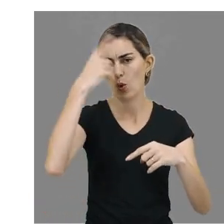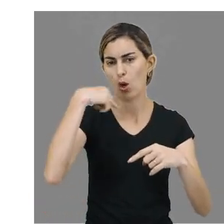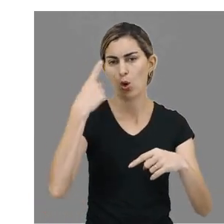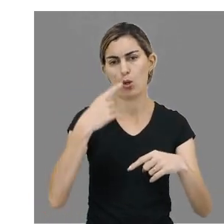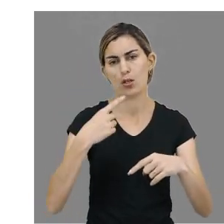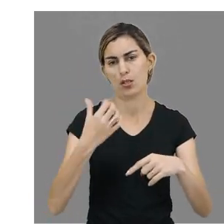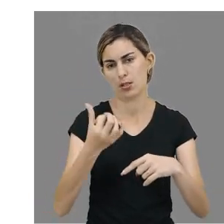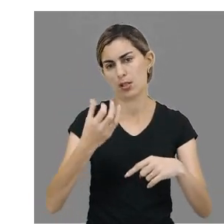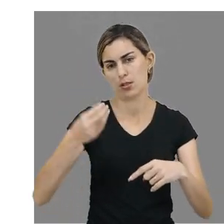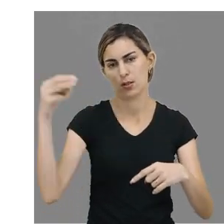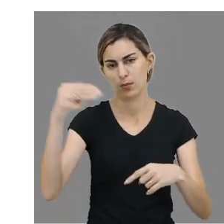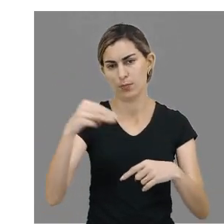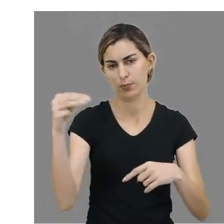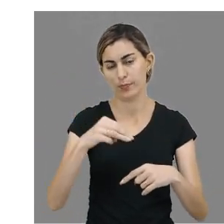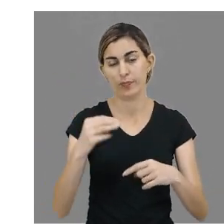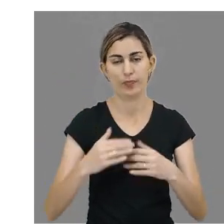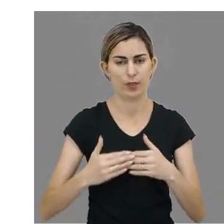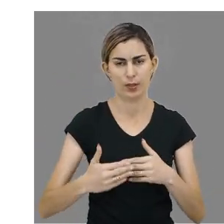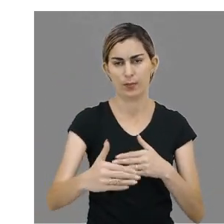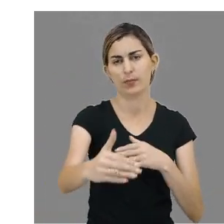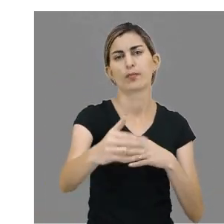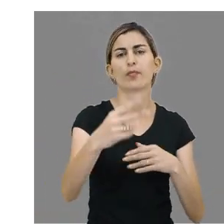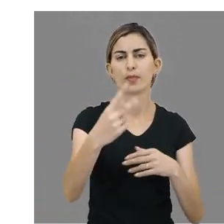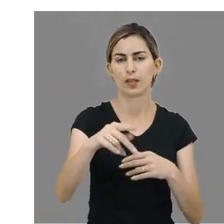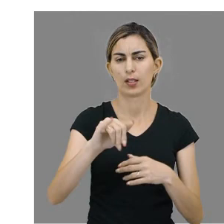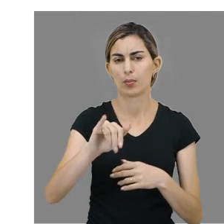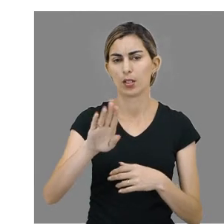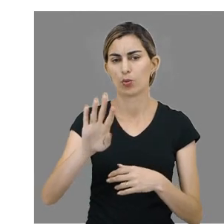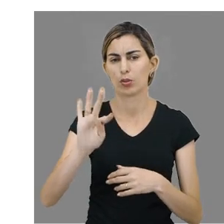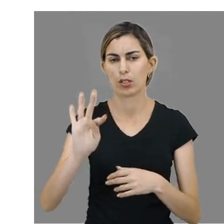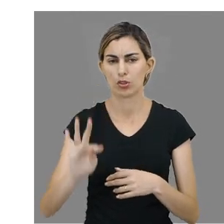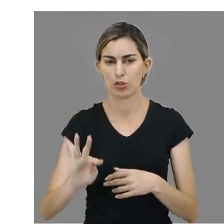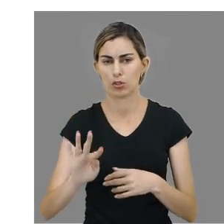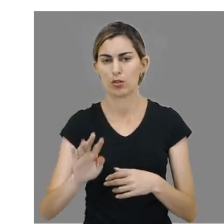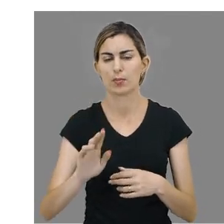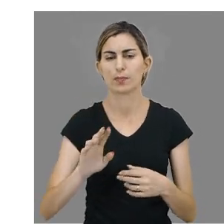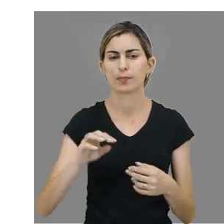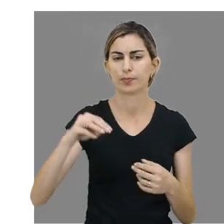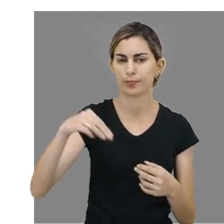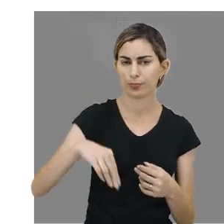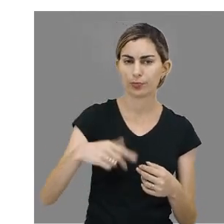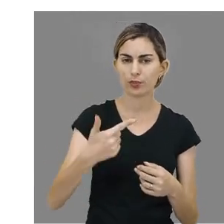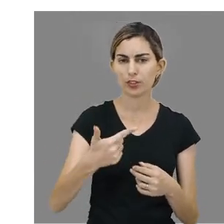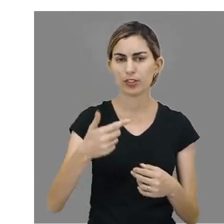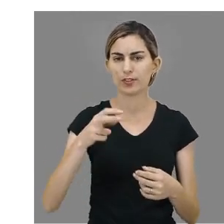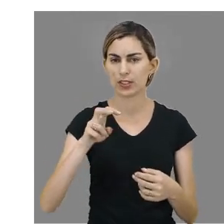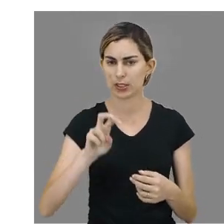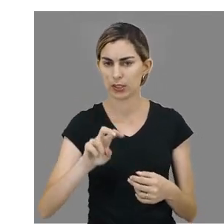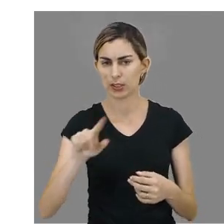60 minutos. Então, a partir daí, o IBUTG médio ficou no valor de